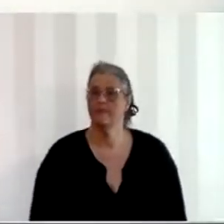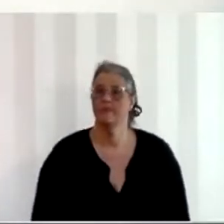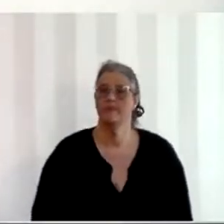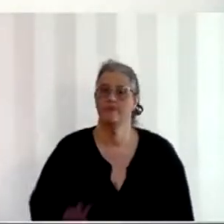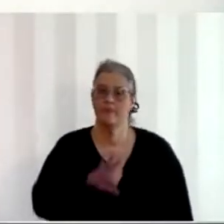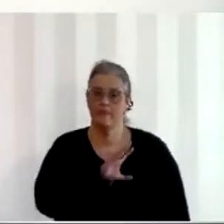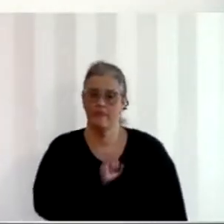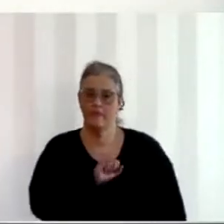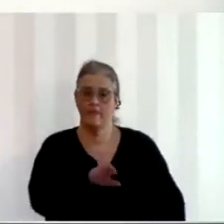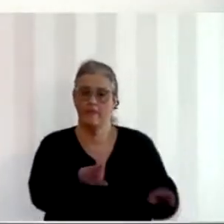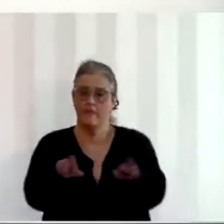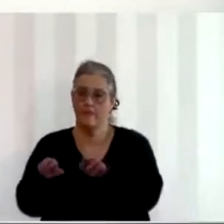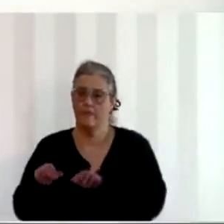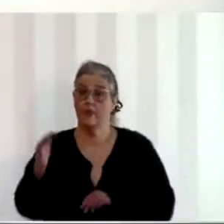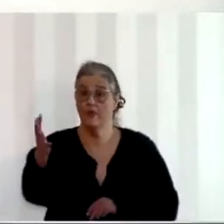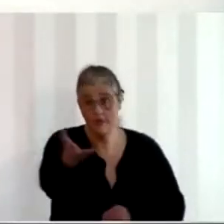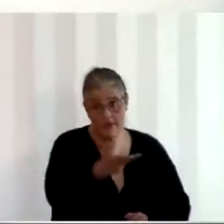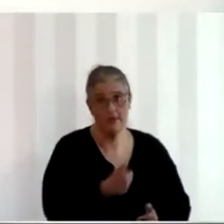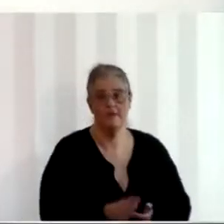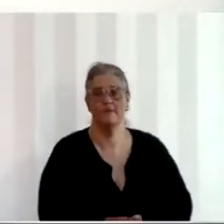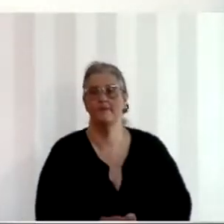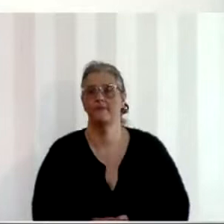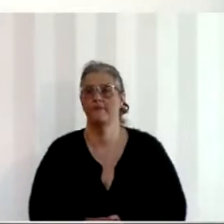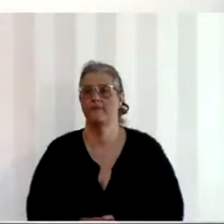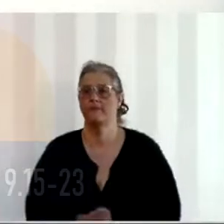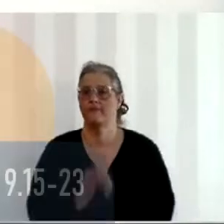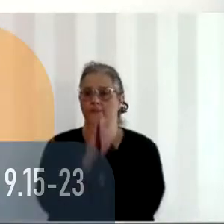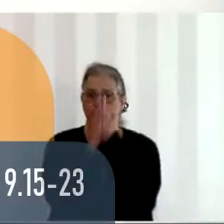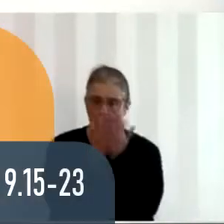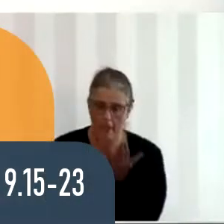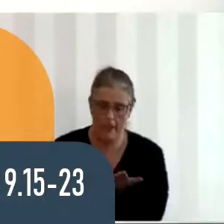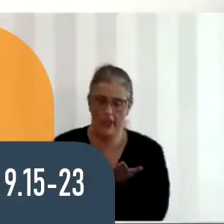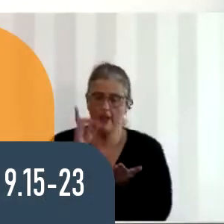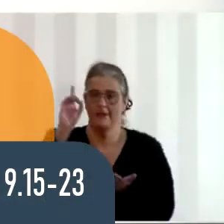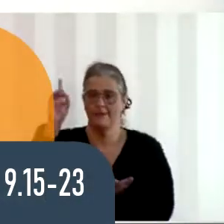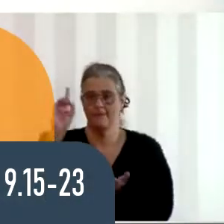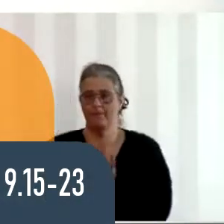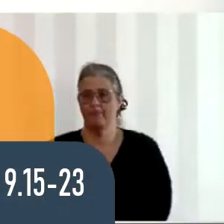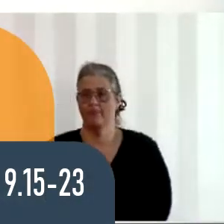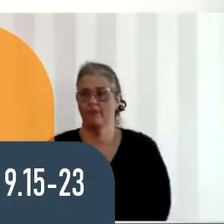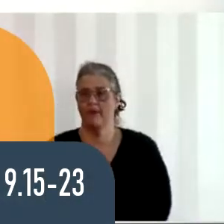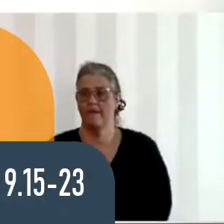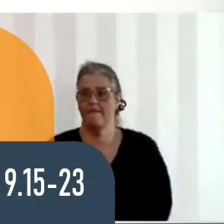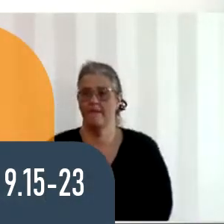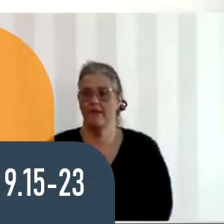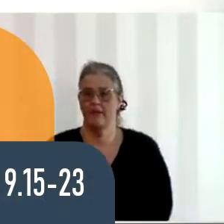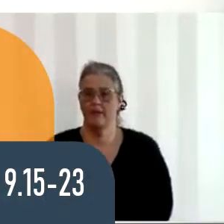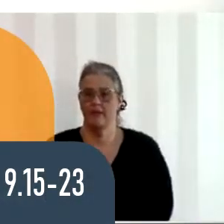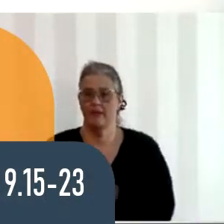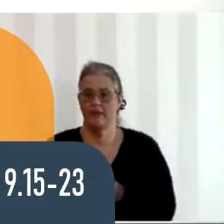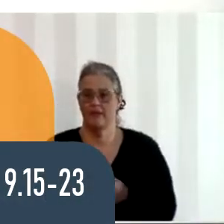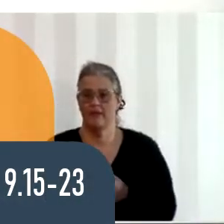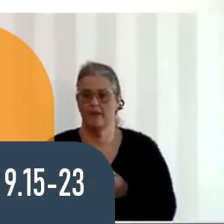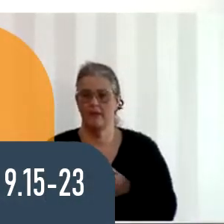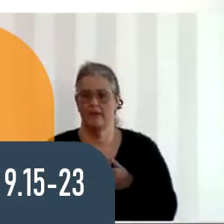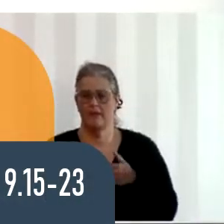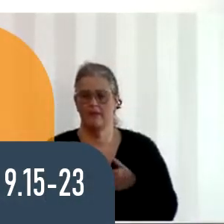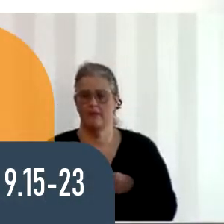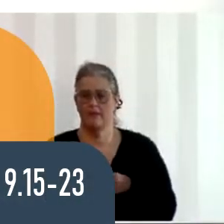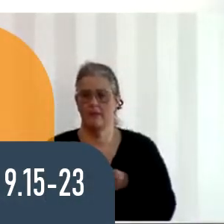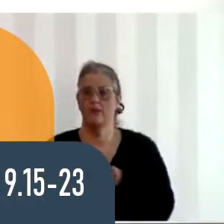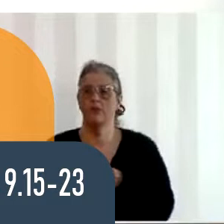Queridos irmãos, eu quero convidá-los a que abram a palavra do Senhor no livro de Números, capítulo